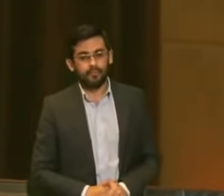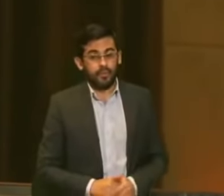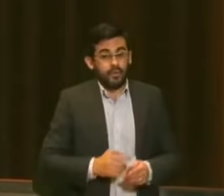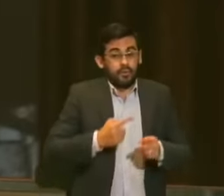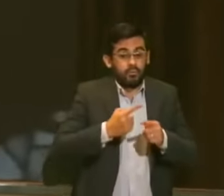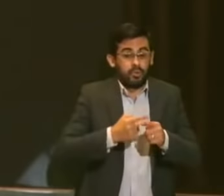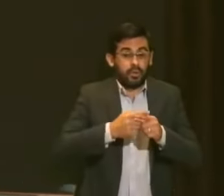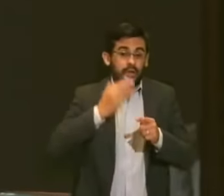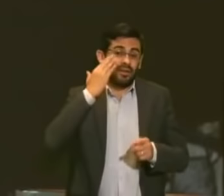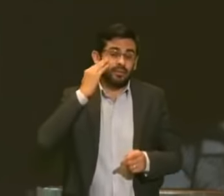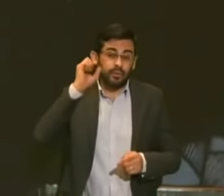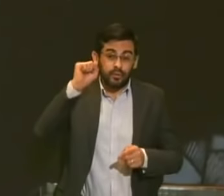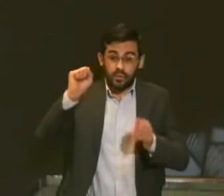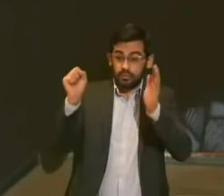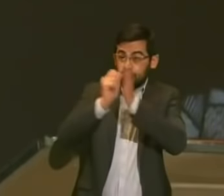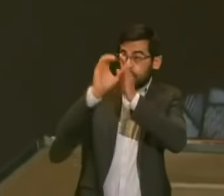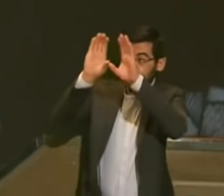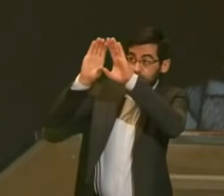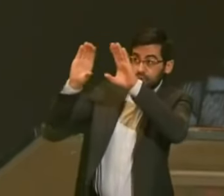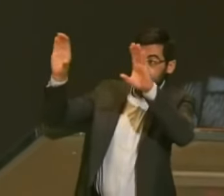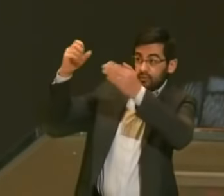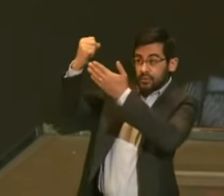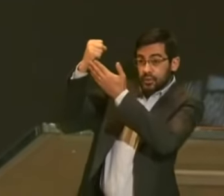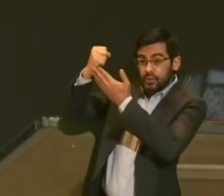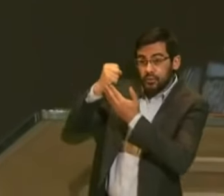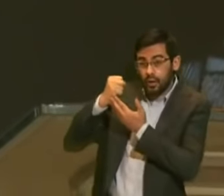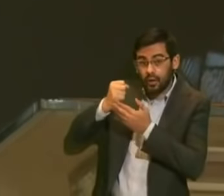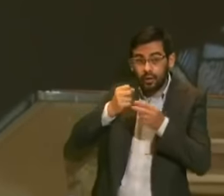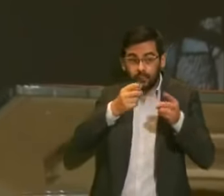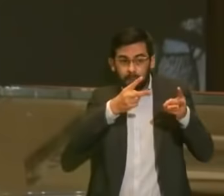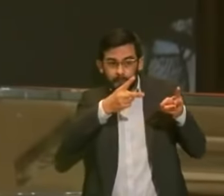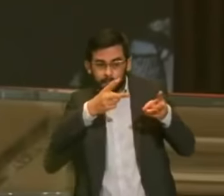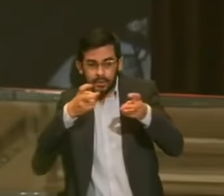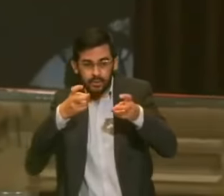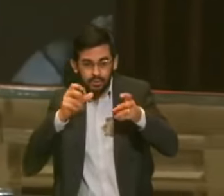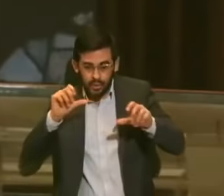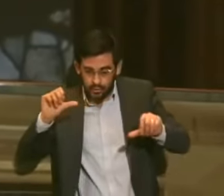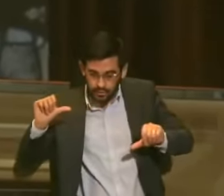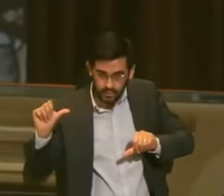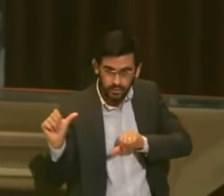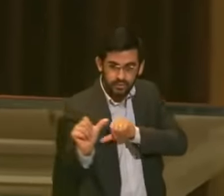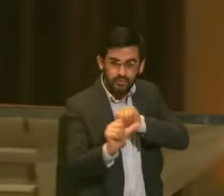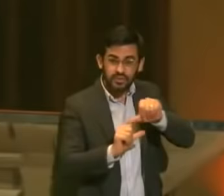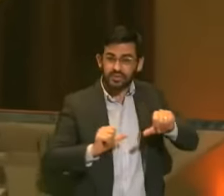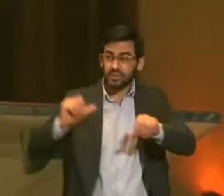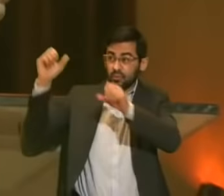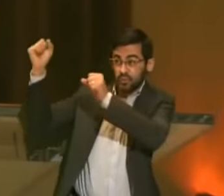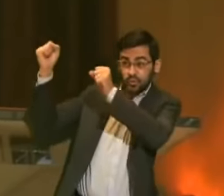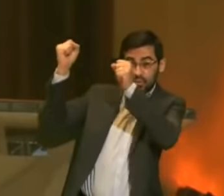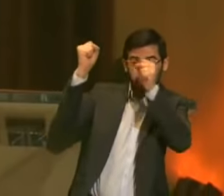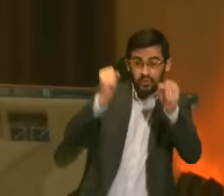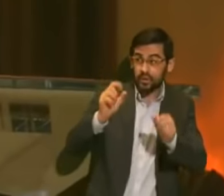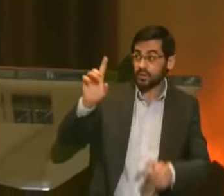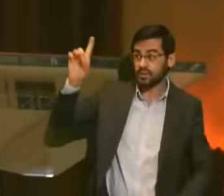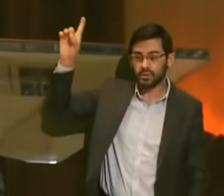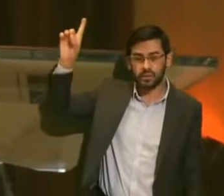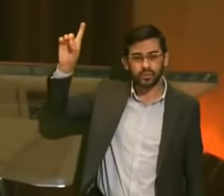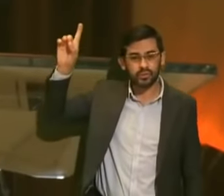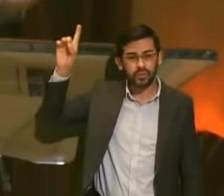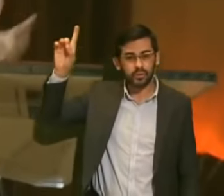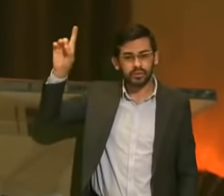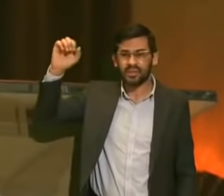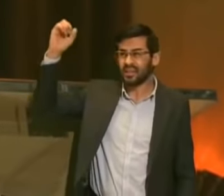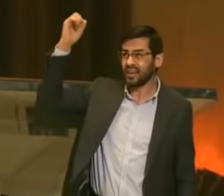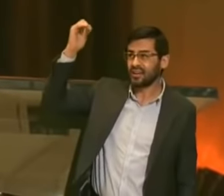Porque a sabedoria do céu vai ajudar a gente a perceber a transformação, o poder de Deus transformador, a capacidade